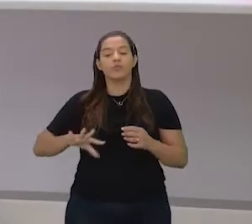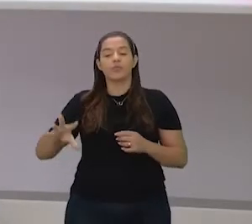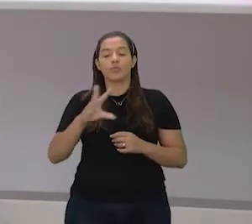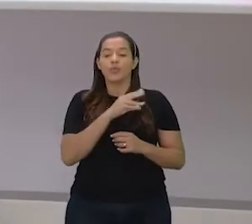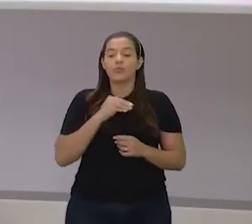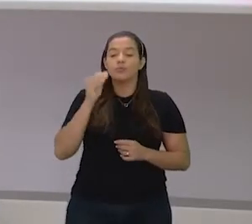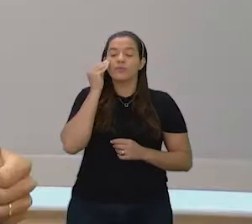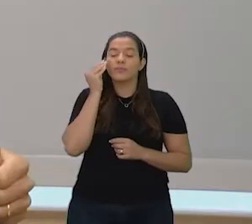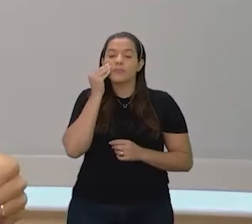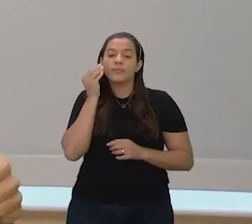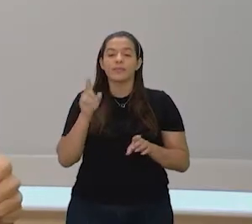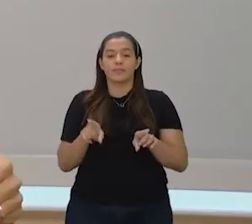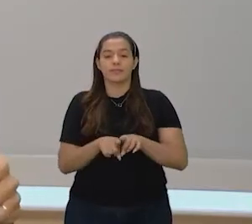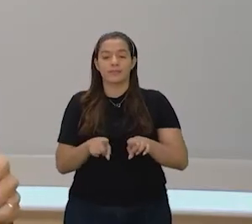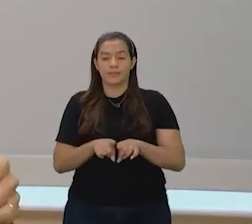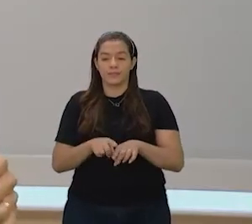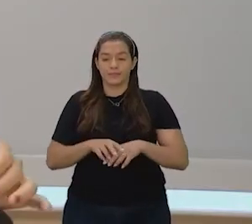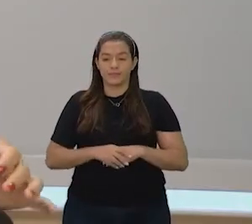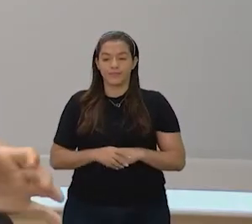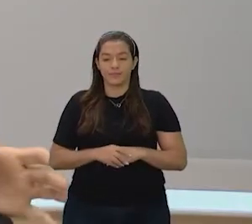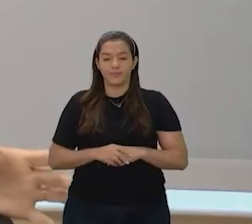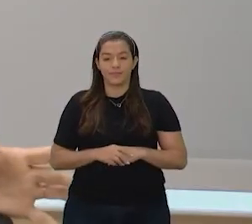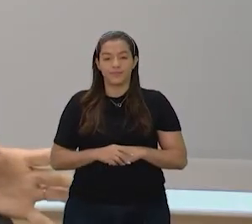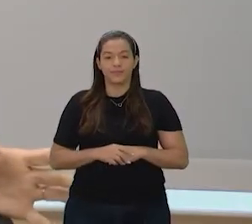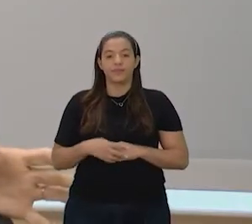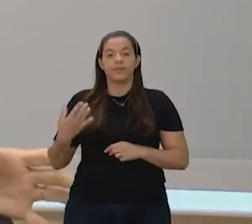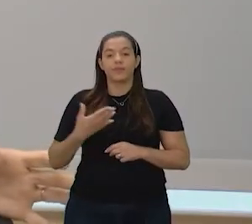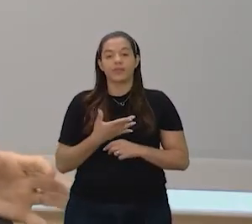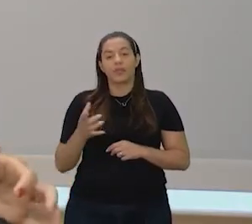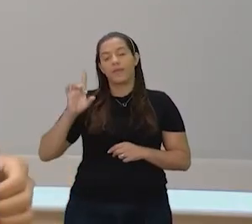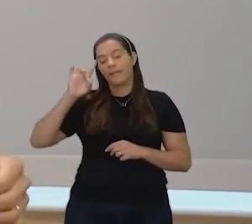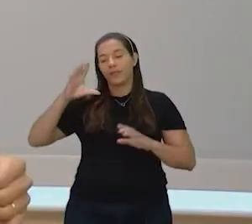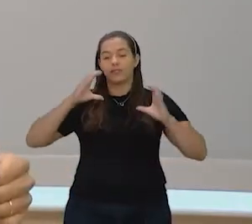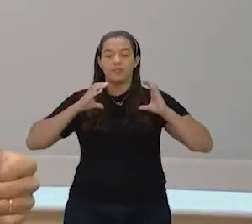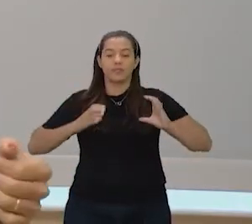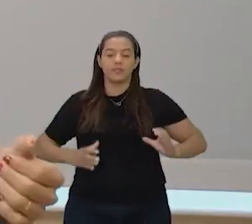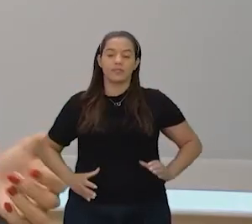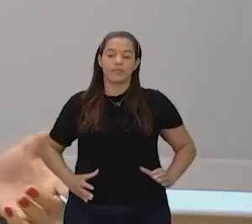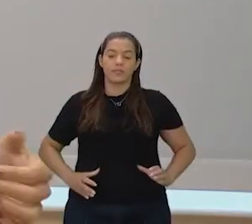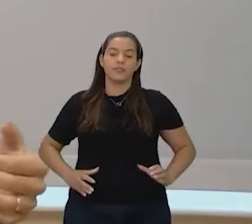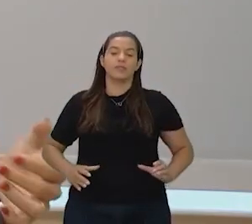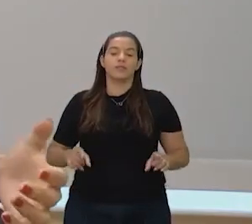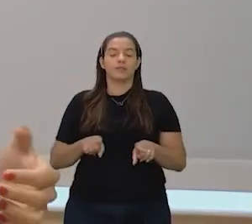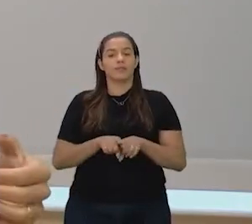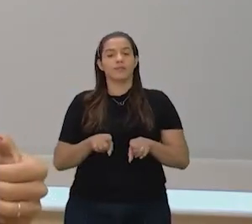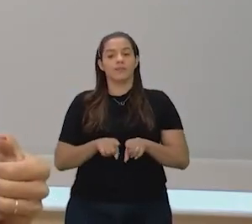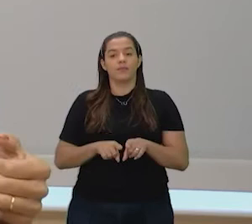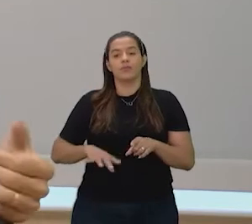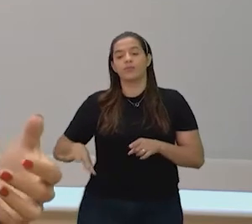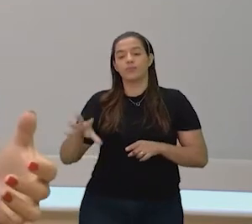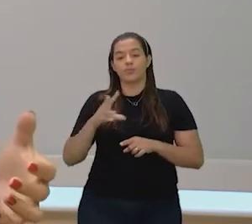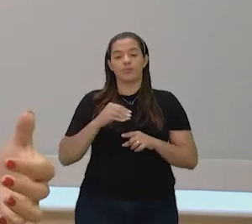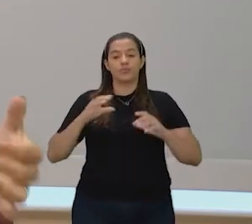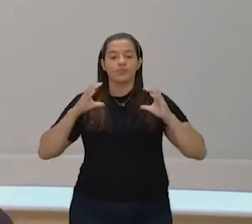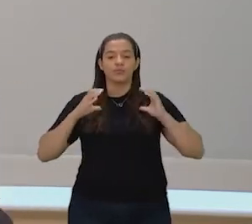experimentarem, né? Eu acho que é mais que isso, eu acho que é uma questão de cidadania. Exato. Você, enquanto cidadão, e não só, a gente